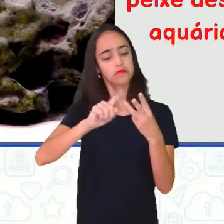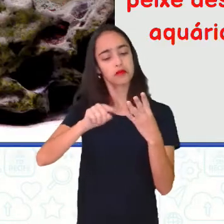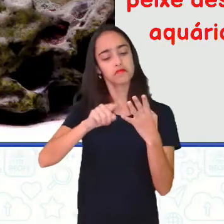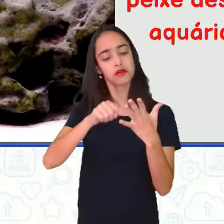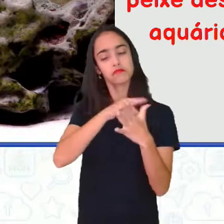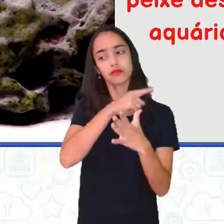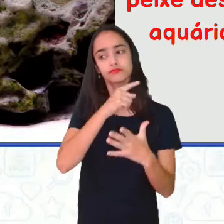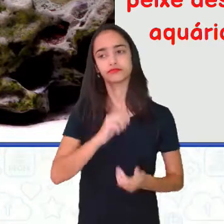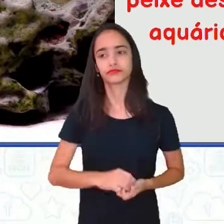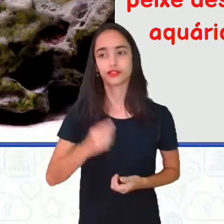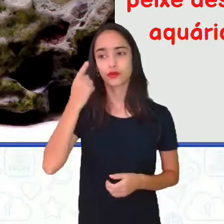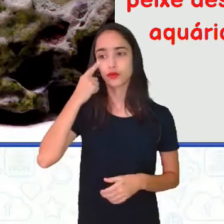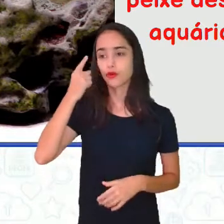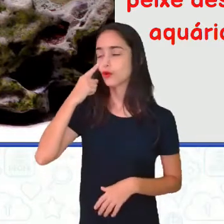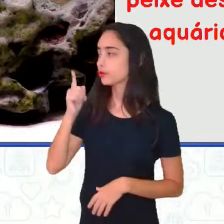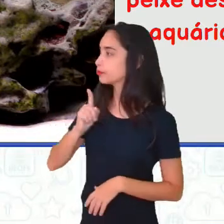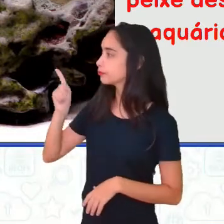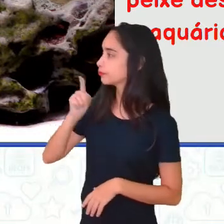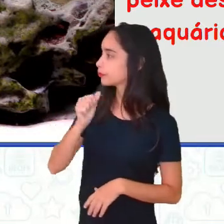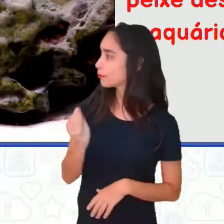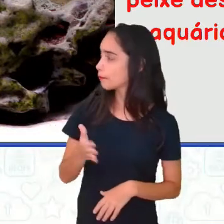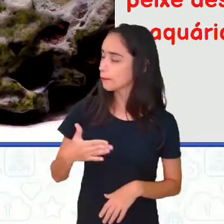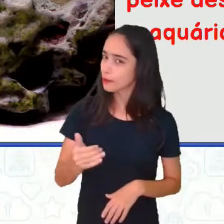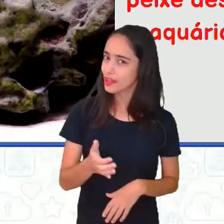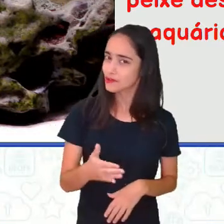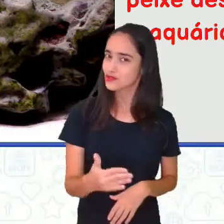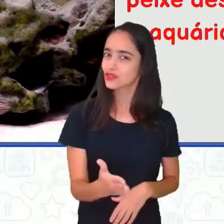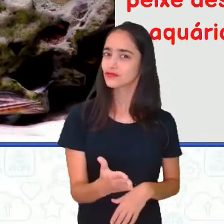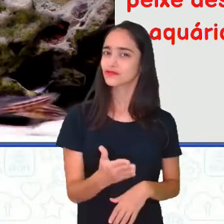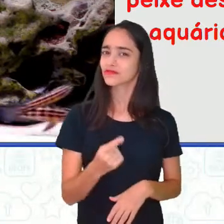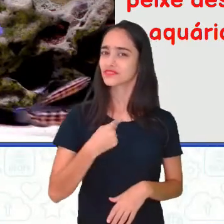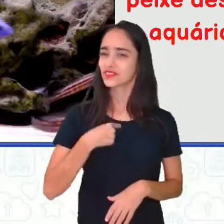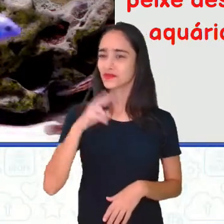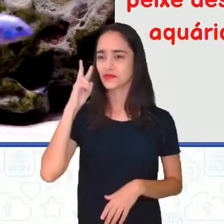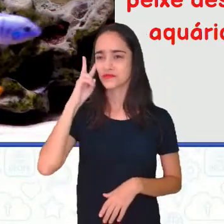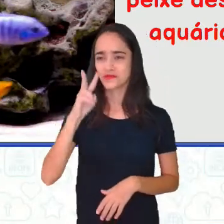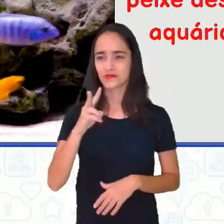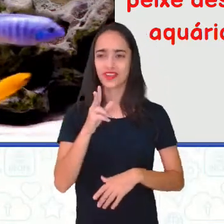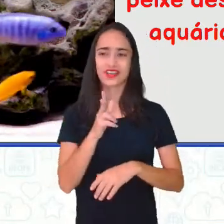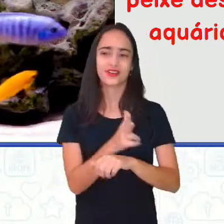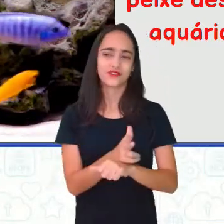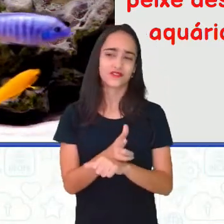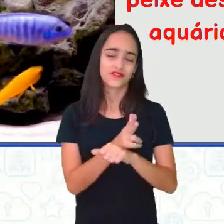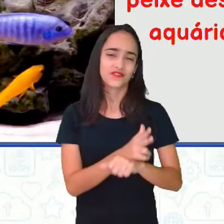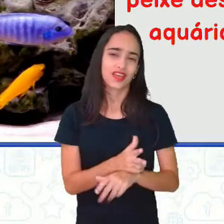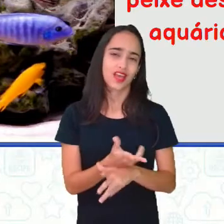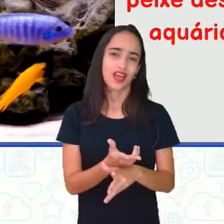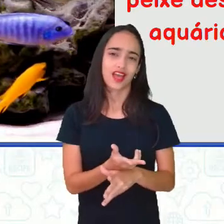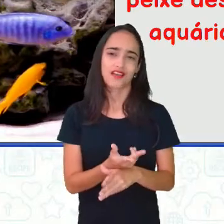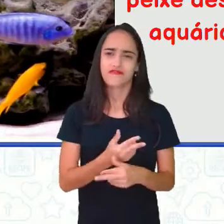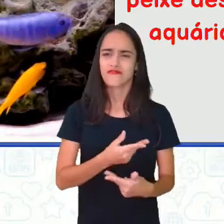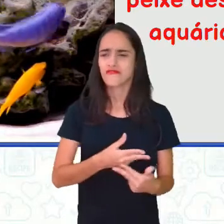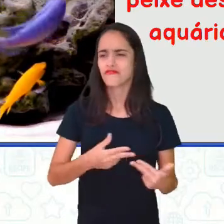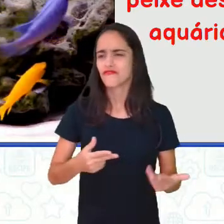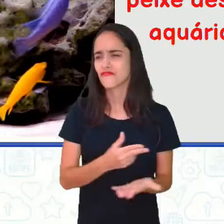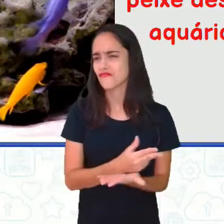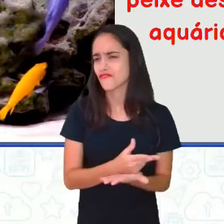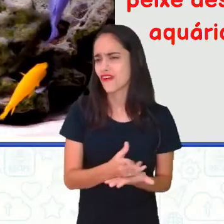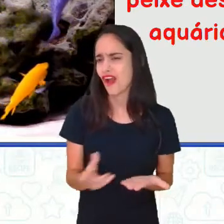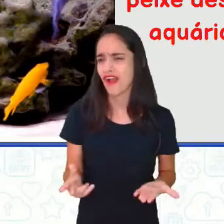vendo aqui os peixinhos? Eu vi esse vídeo várias vezes para contar quantos